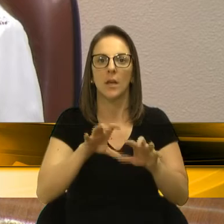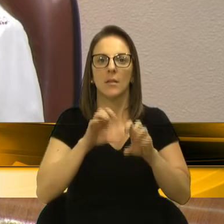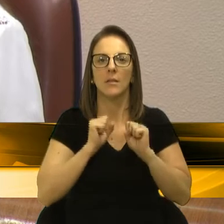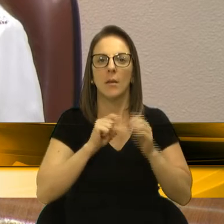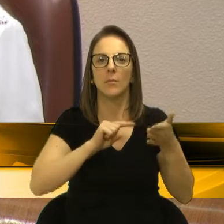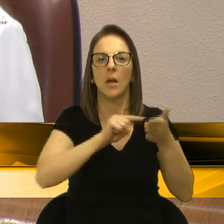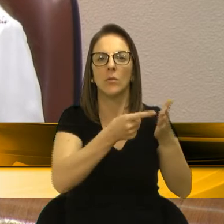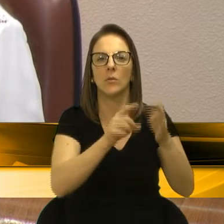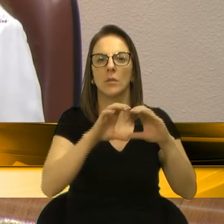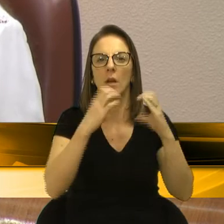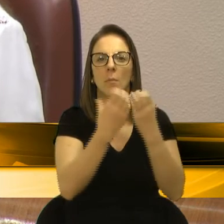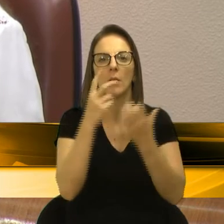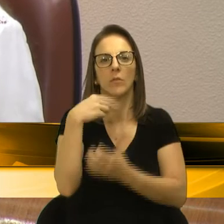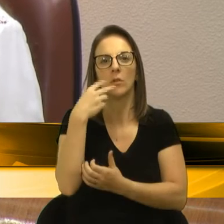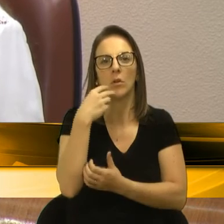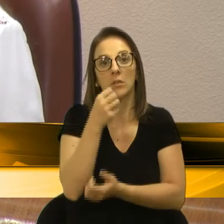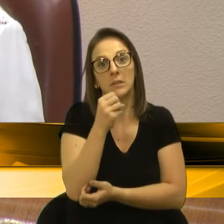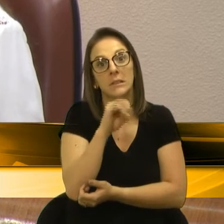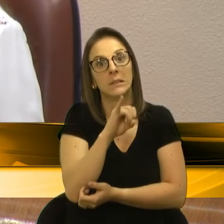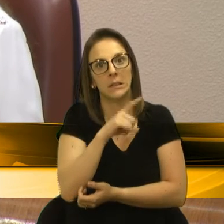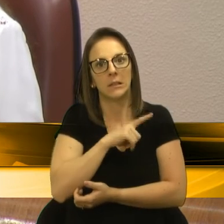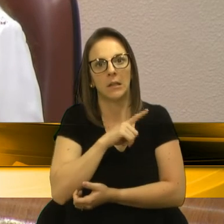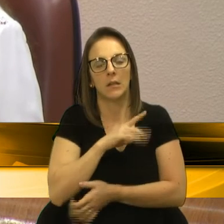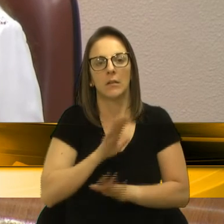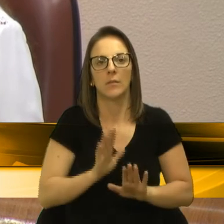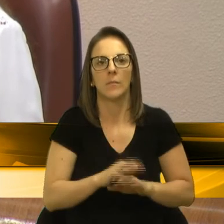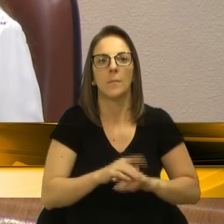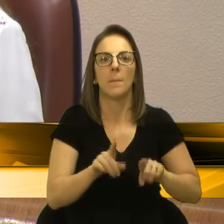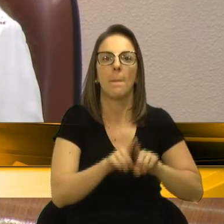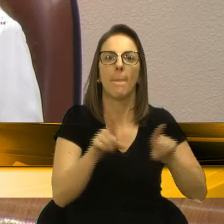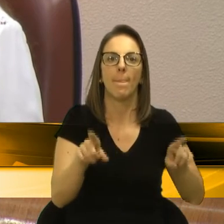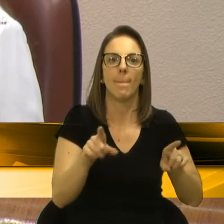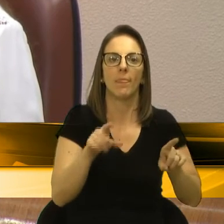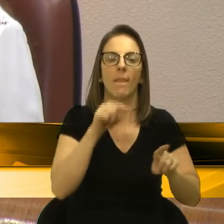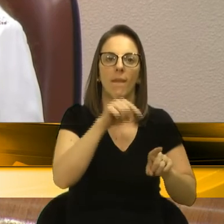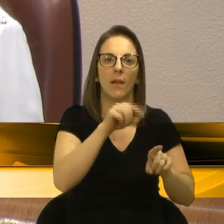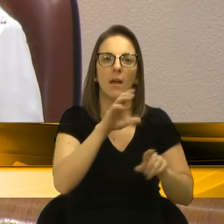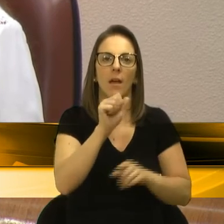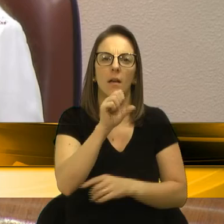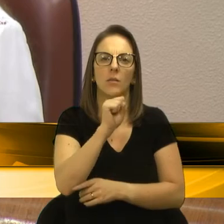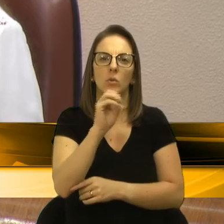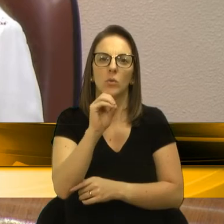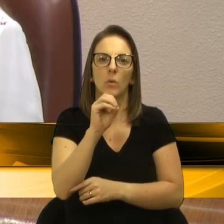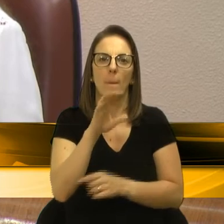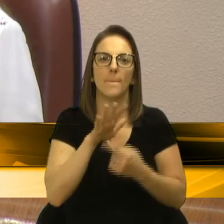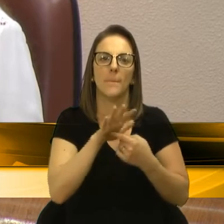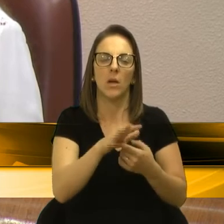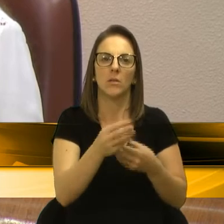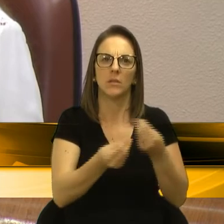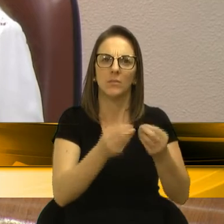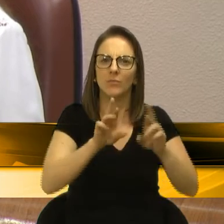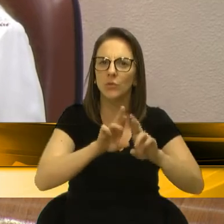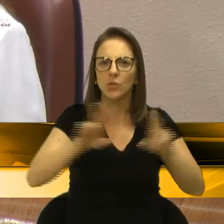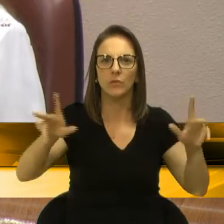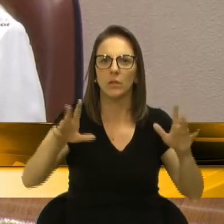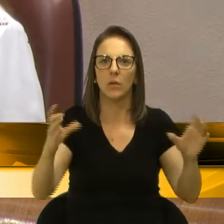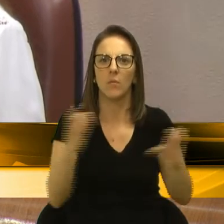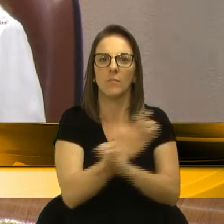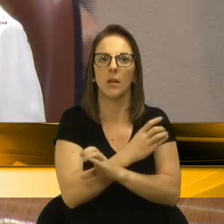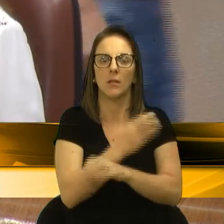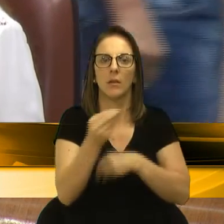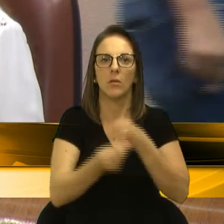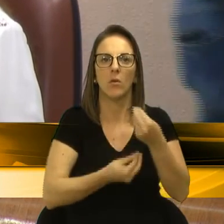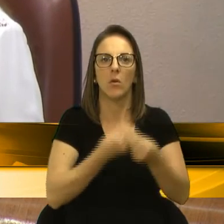ocorrer. Ocorre que o presente caso apresenta particularidades que o diferenciam completamente da situação apreciada no parecer